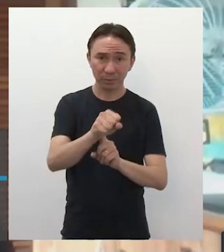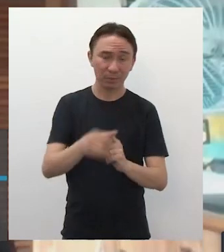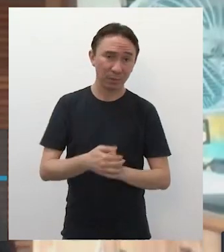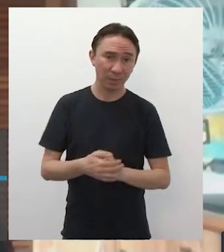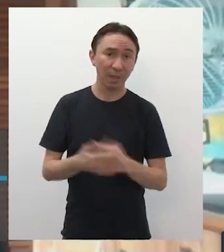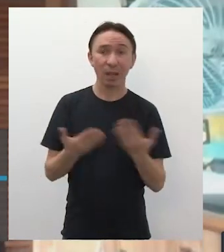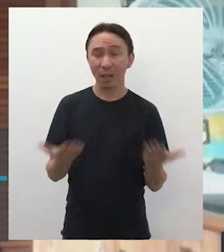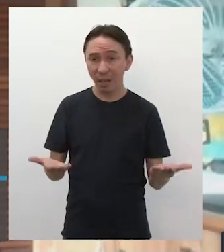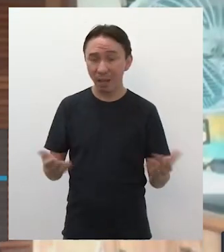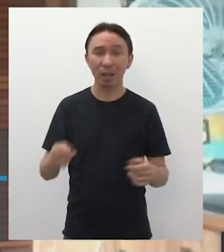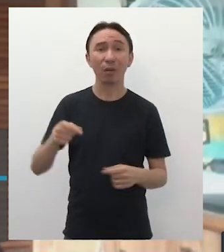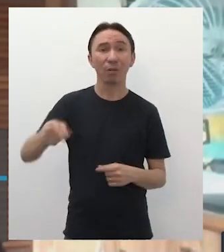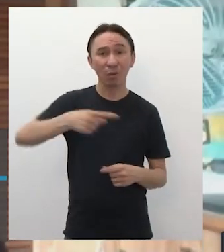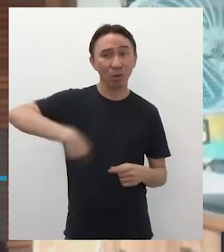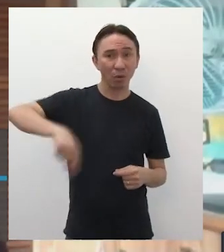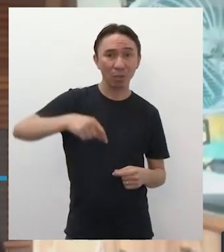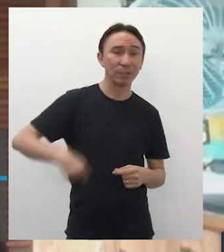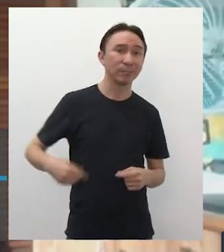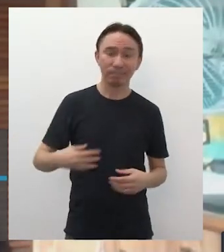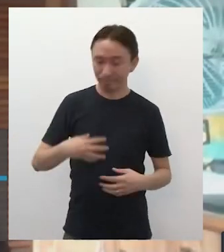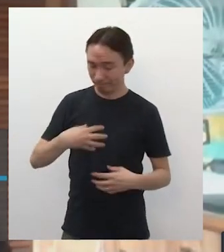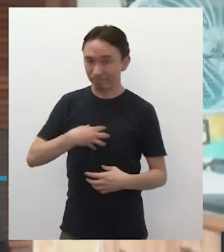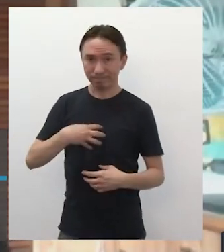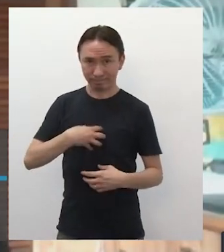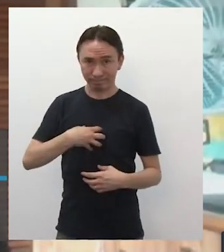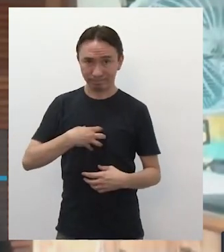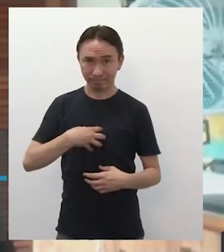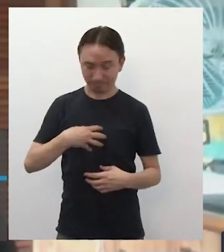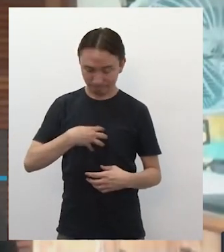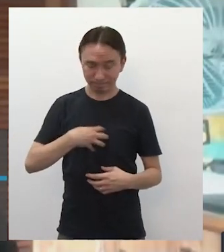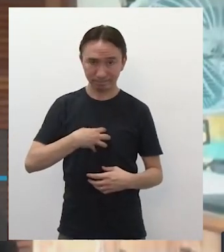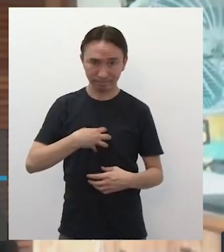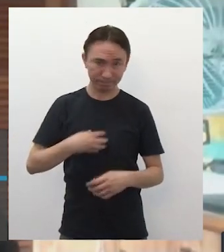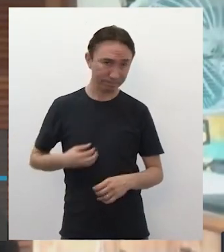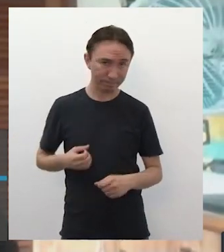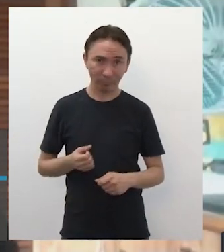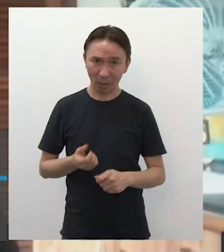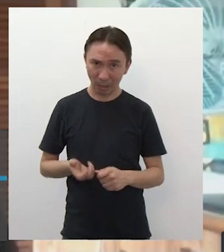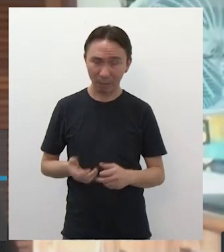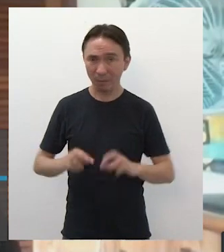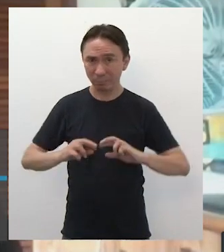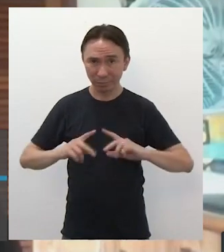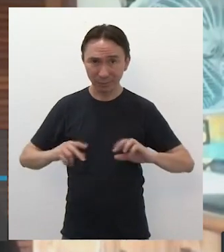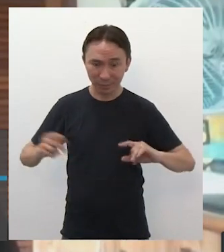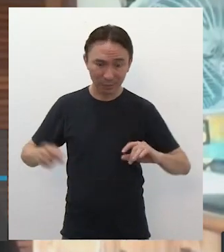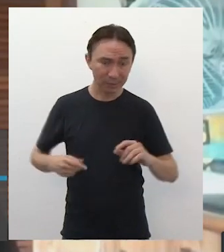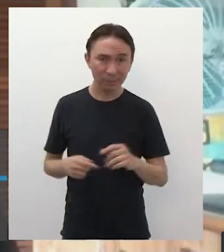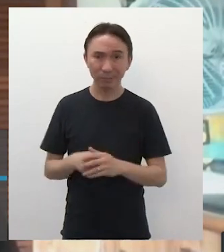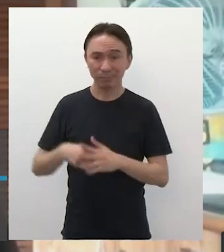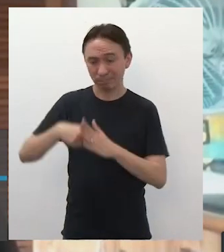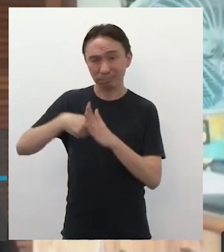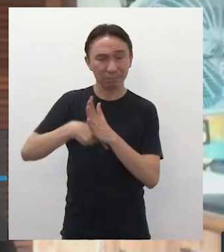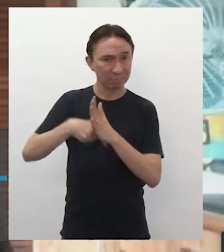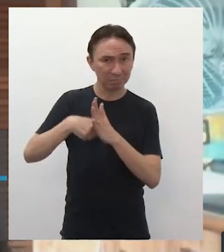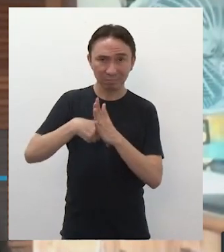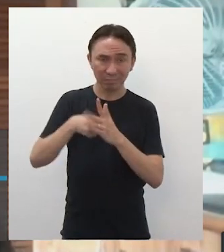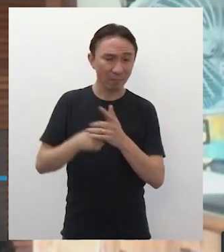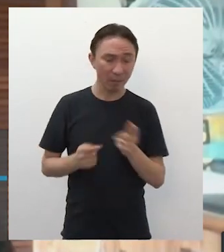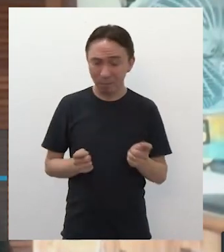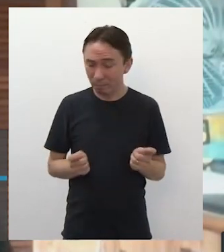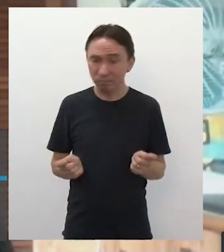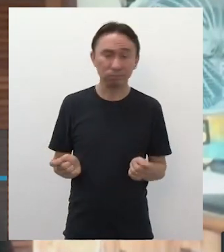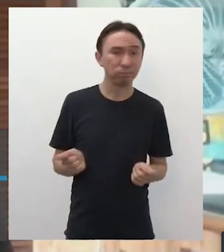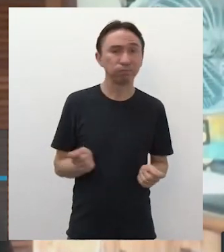das emoções. Quando eu falo em comunicação assertiva, eu estou falando numa forma